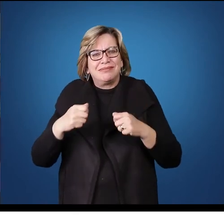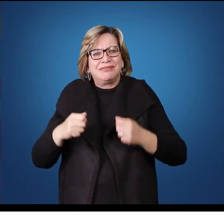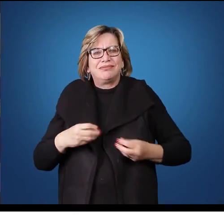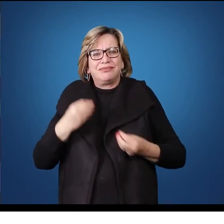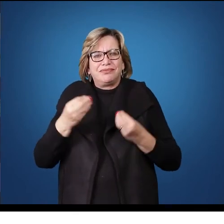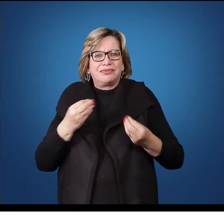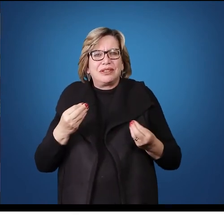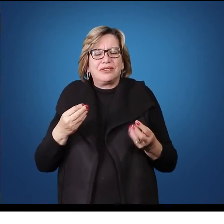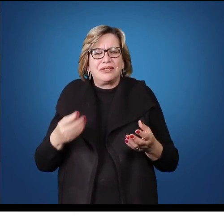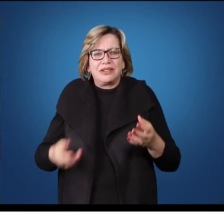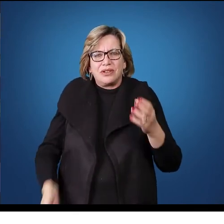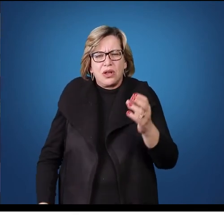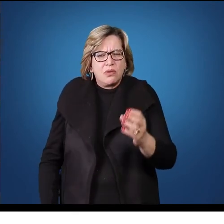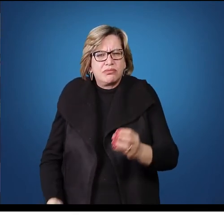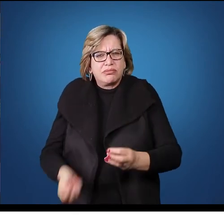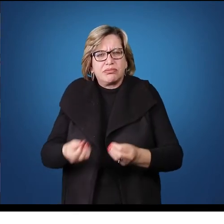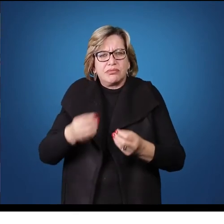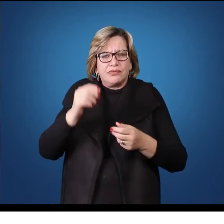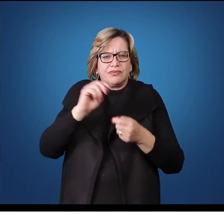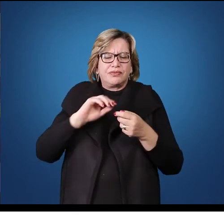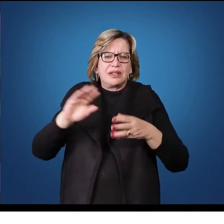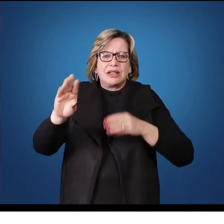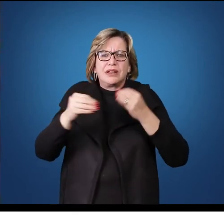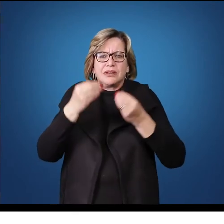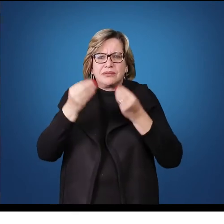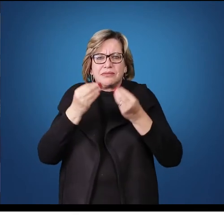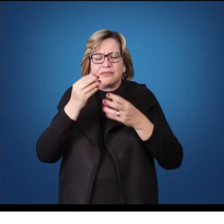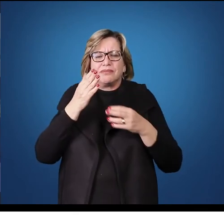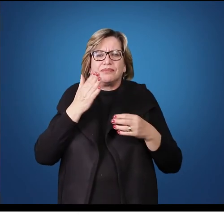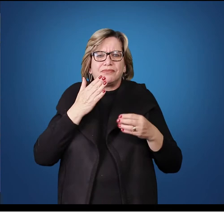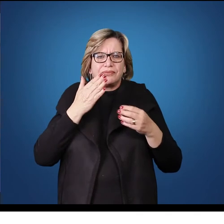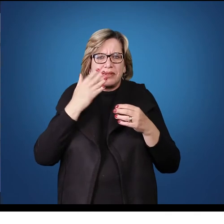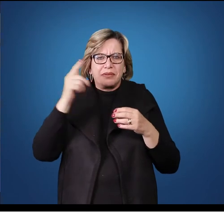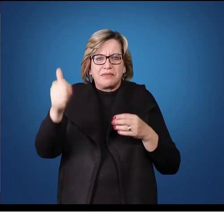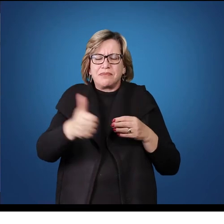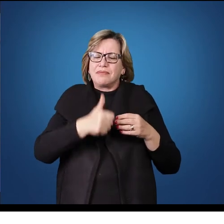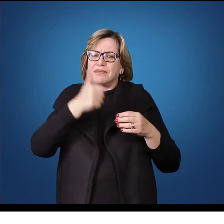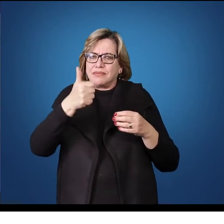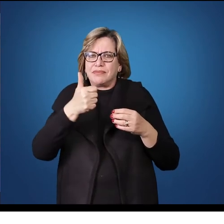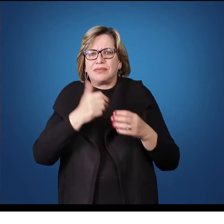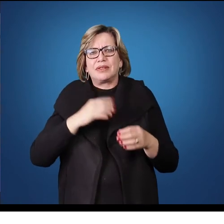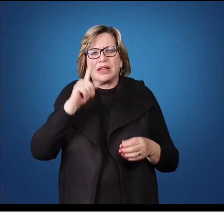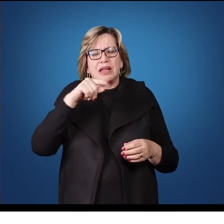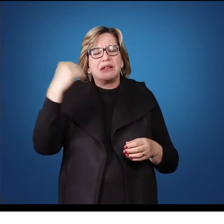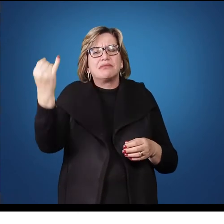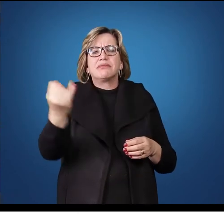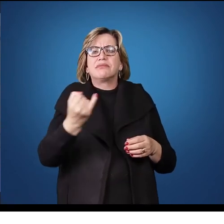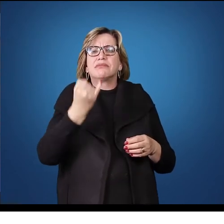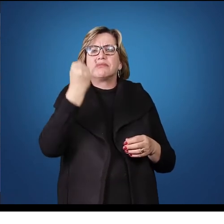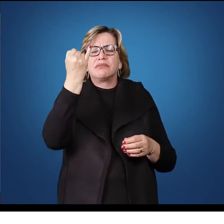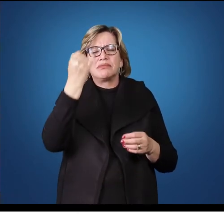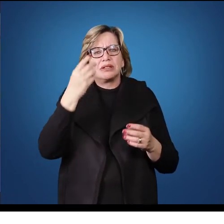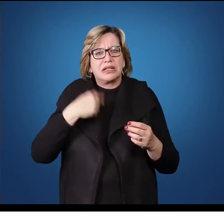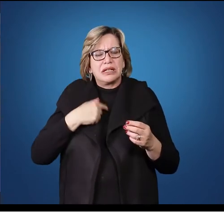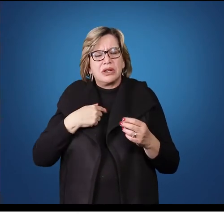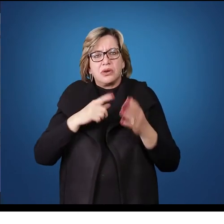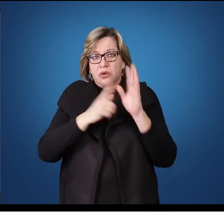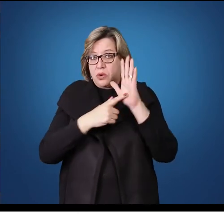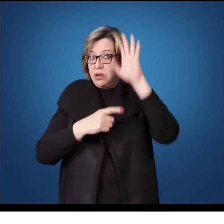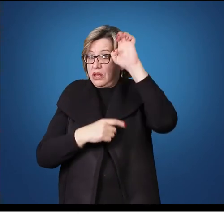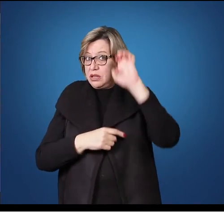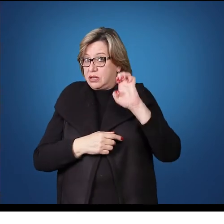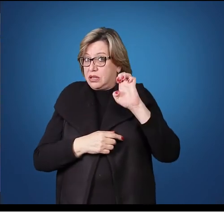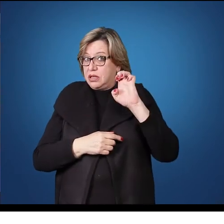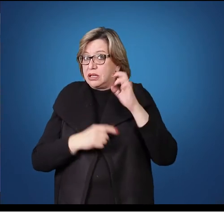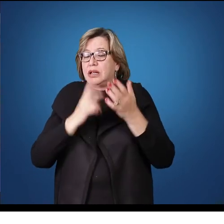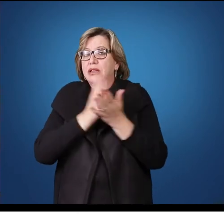ela consegue ter uma alavanca com maior eficiência. É importante que, se eu sou canhoto, eu tenha aqui a